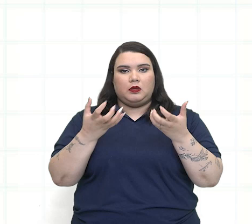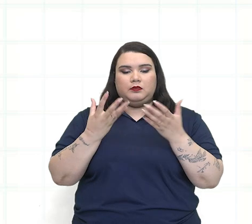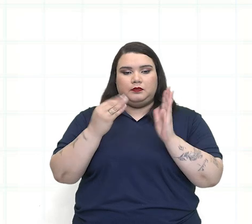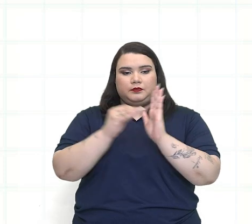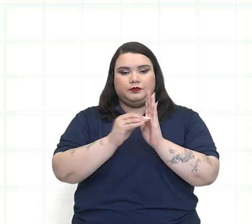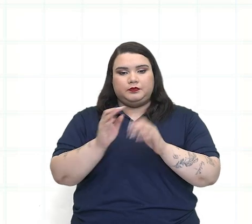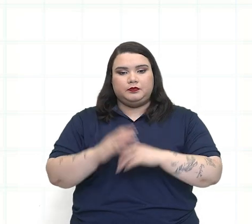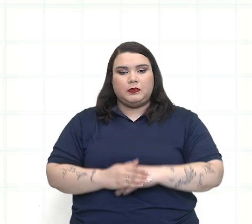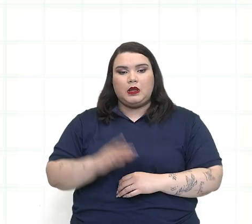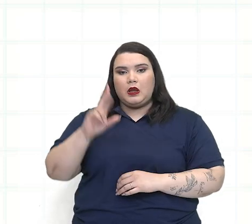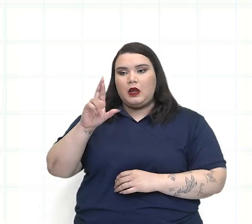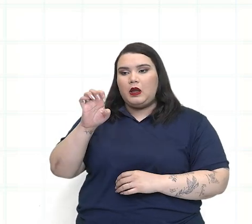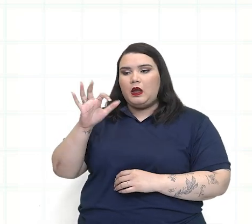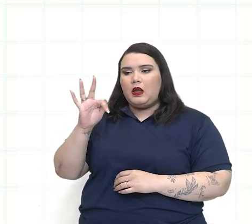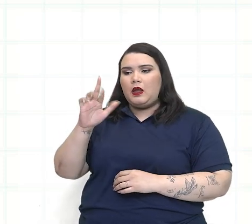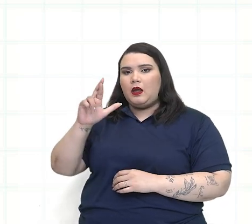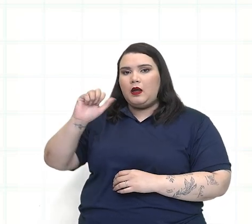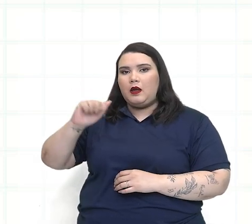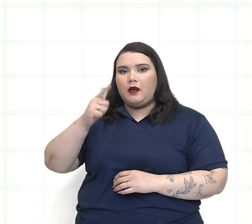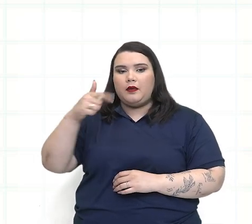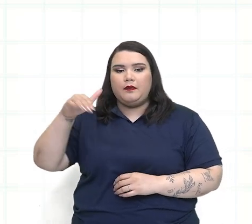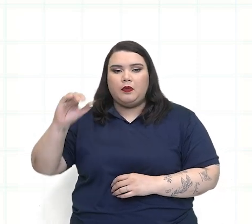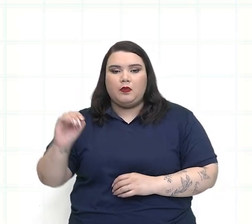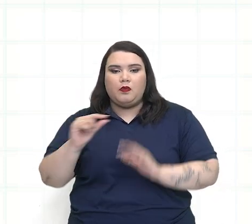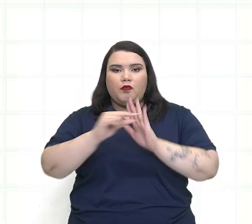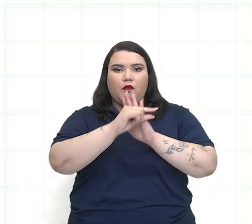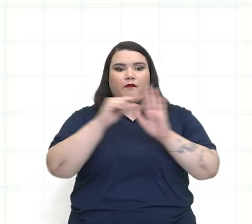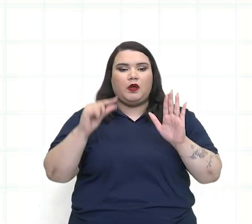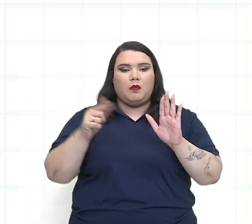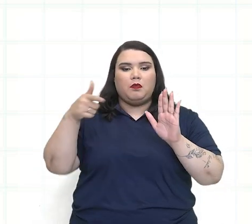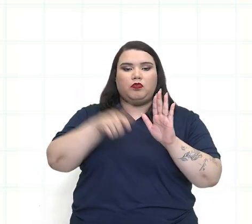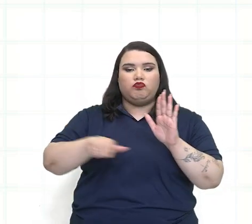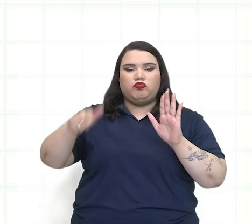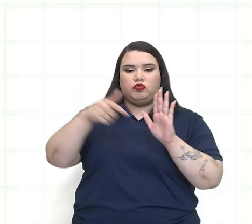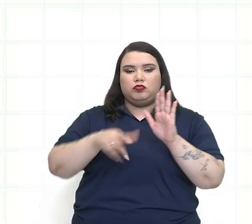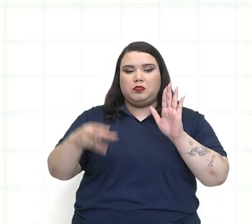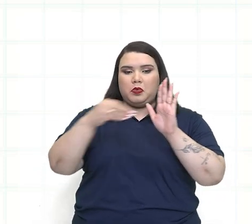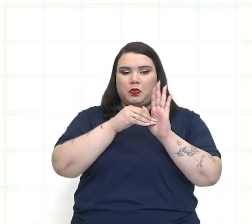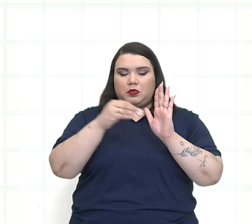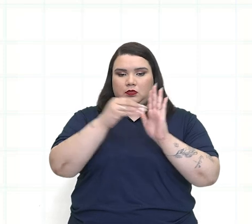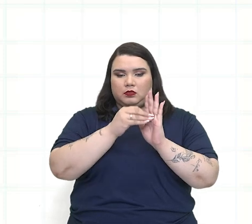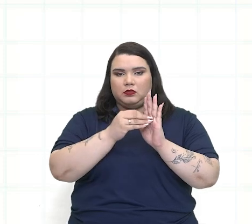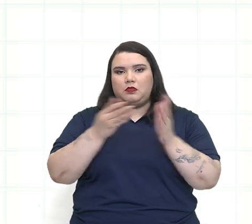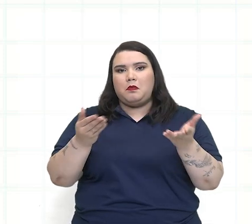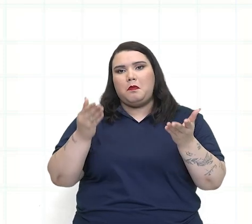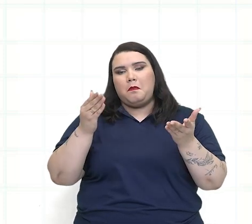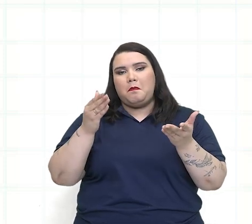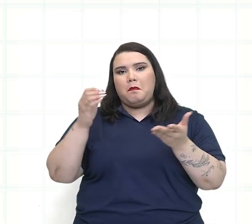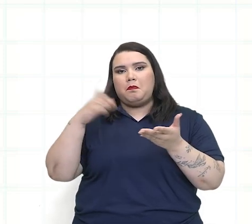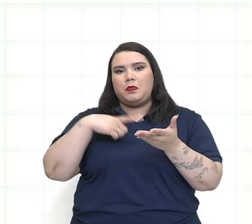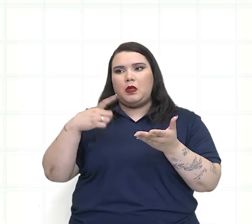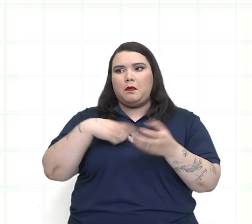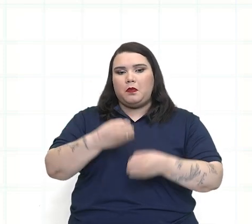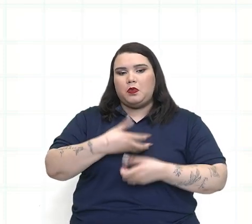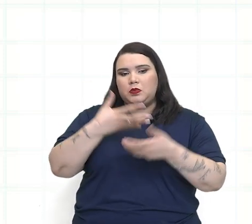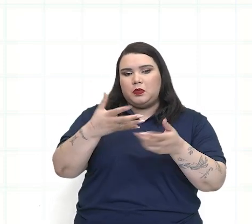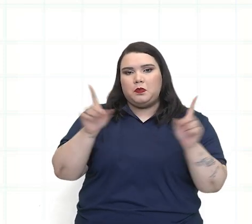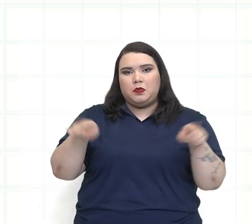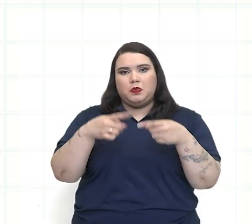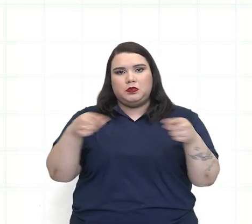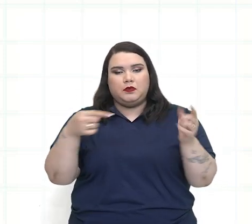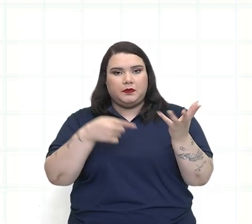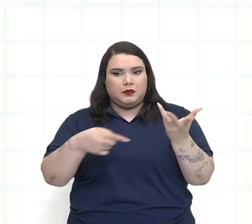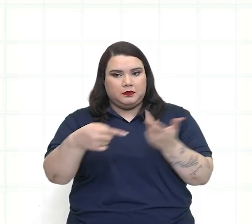O refrão é o verso que se repete no fim das estrofes de certas poesias, música, hinos,